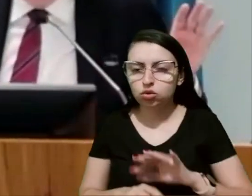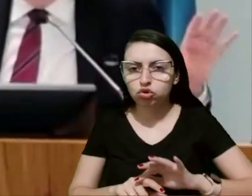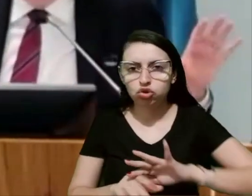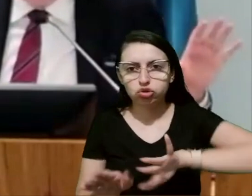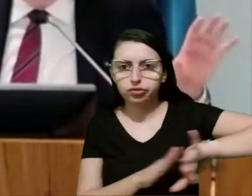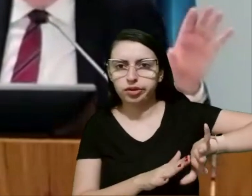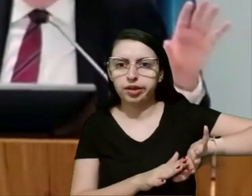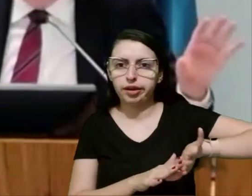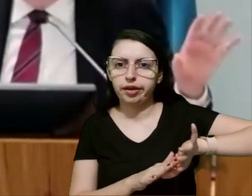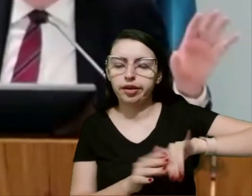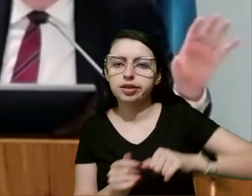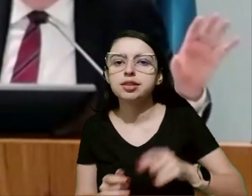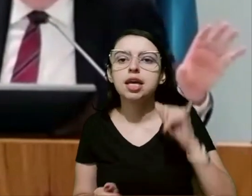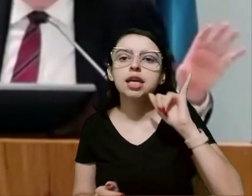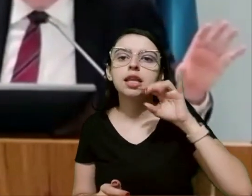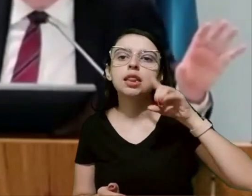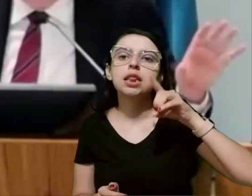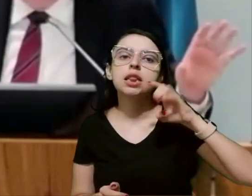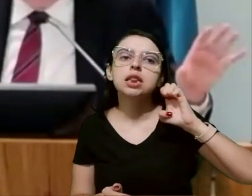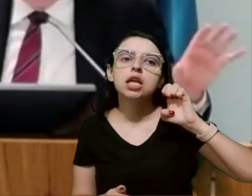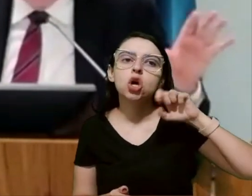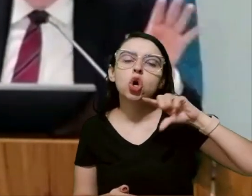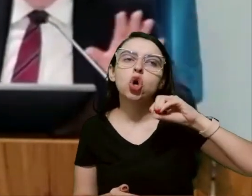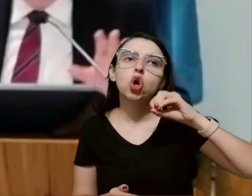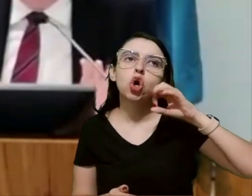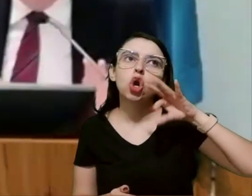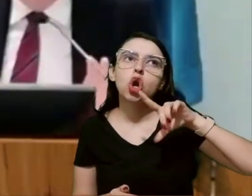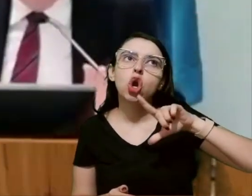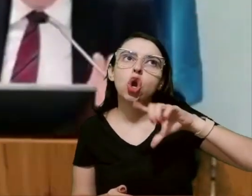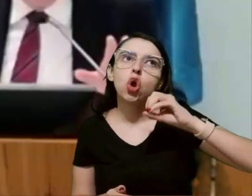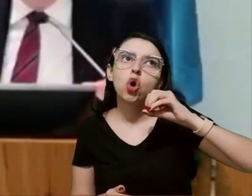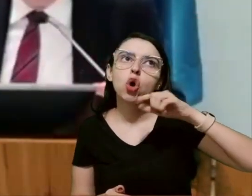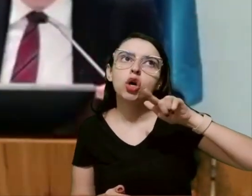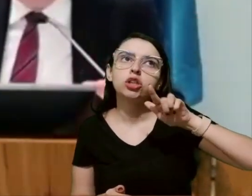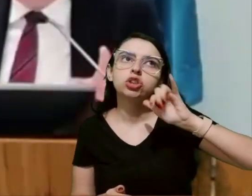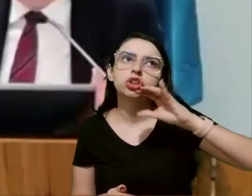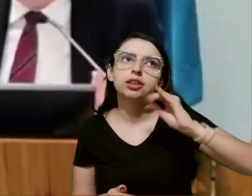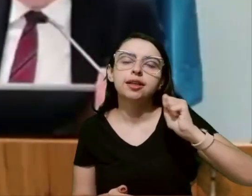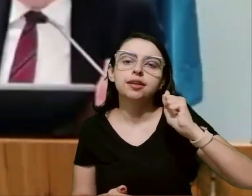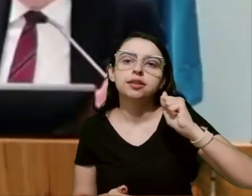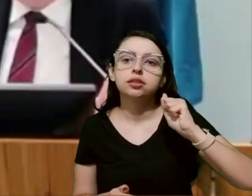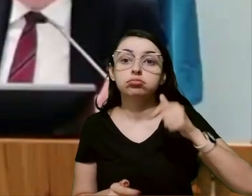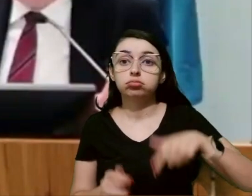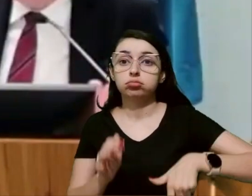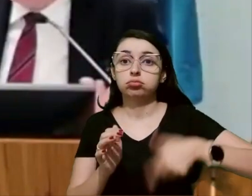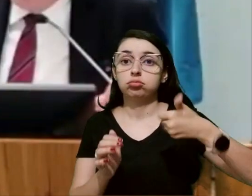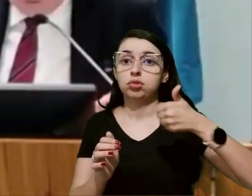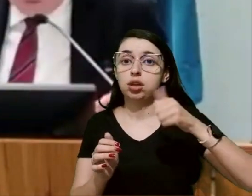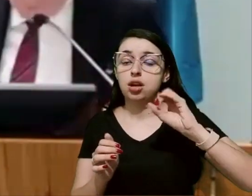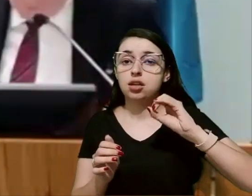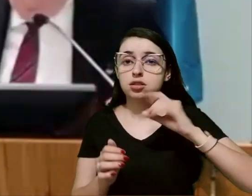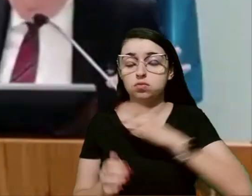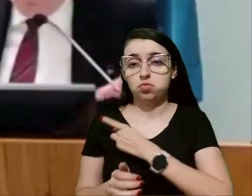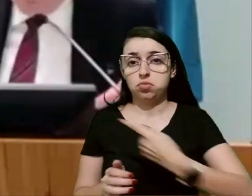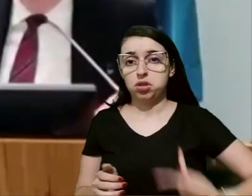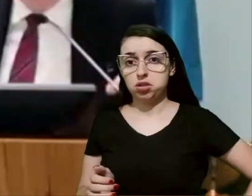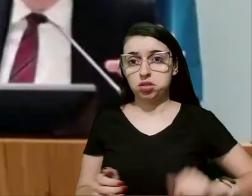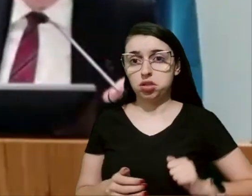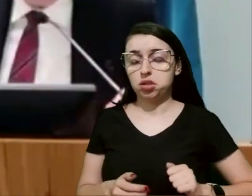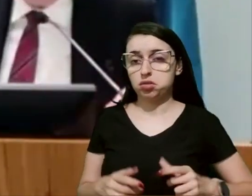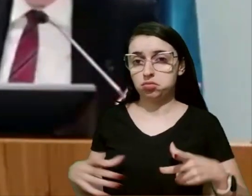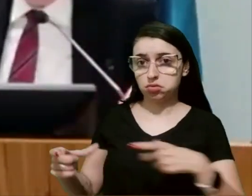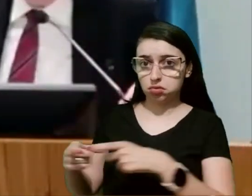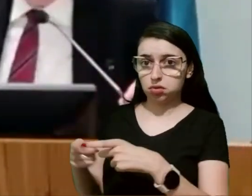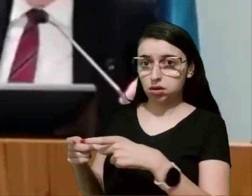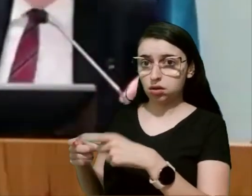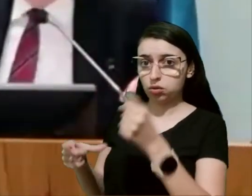que temos discrepâncias ideológicas. Eu até diria, na 11ª turma que eu integro, e que atualmente presido